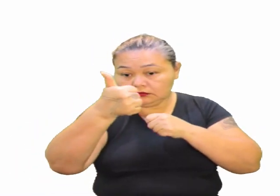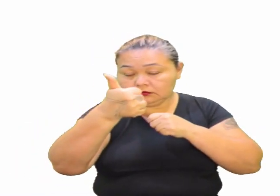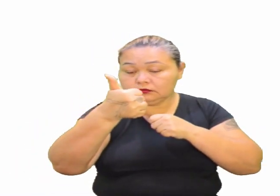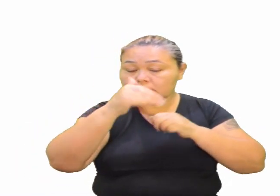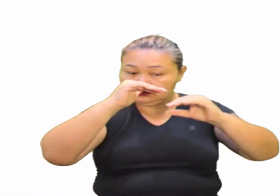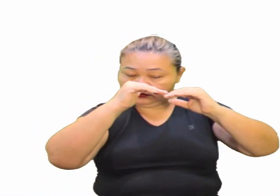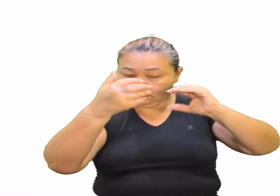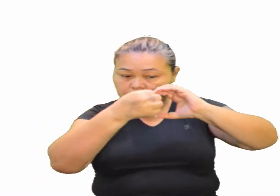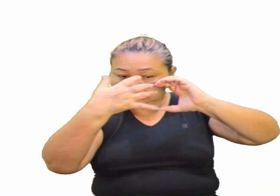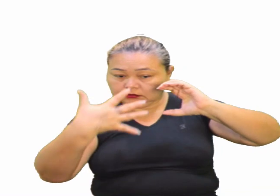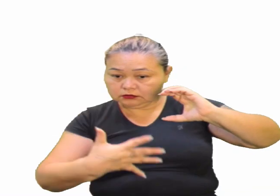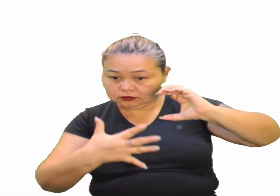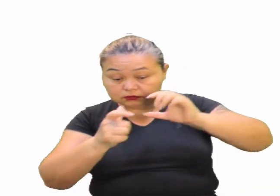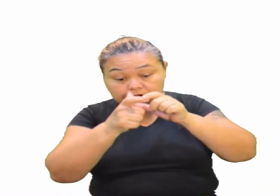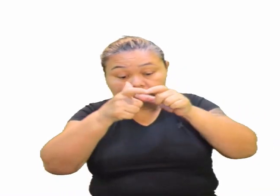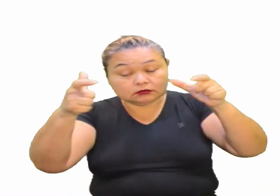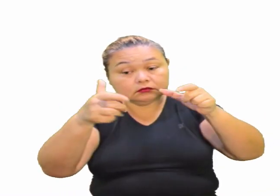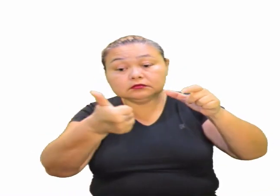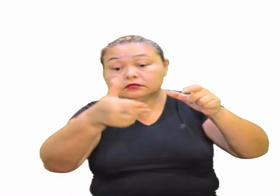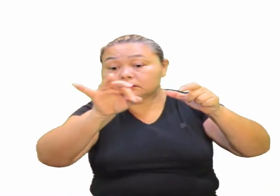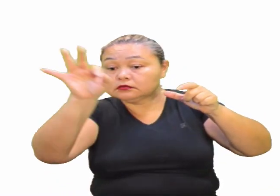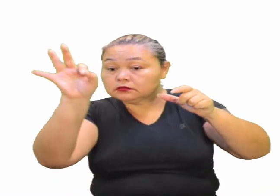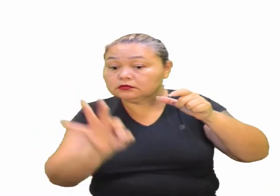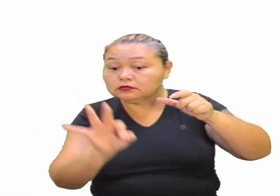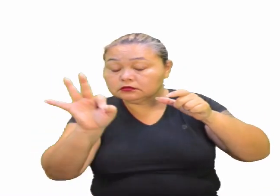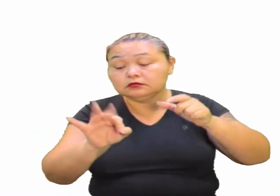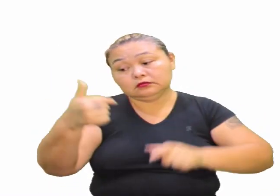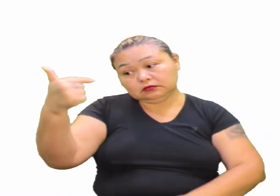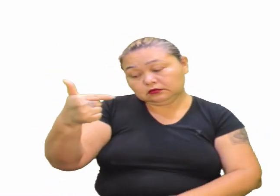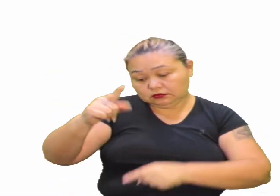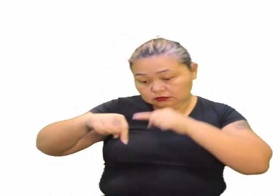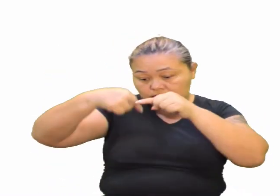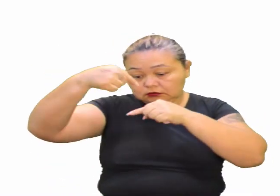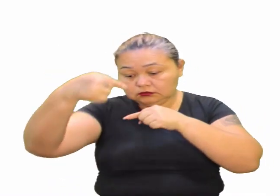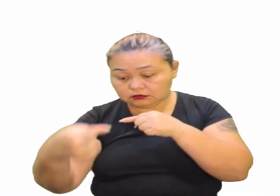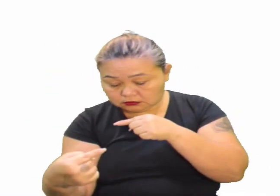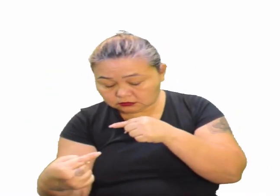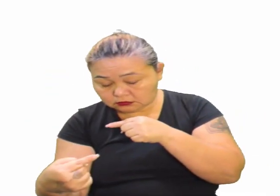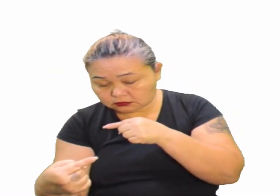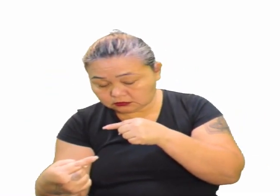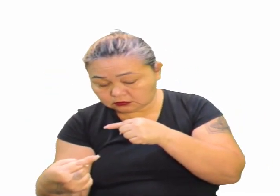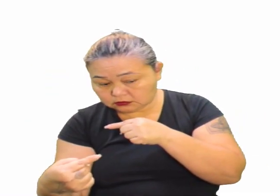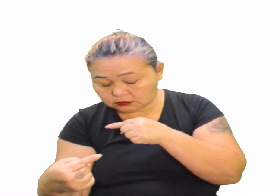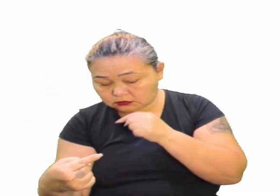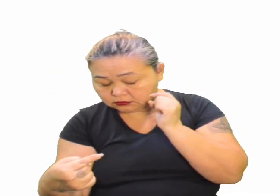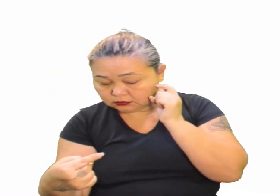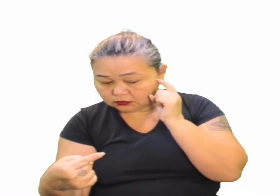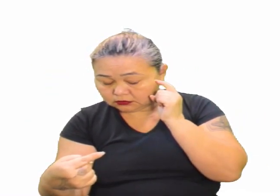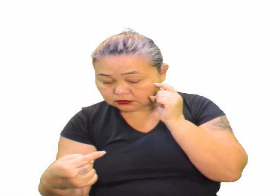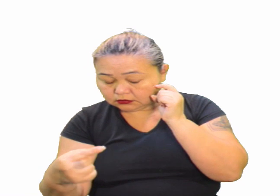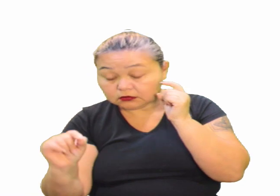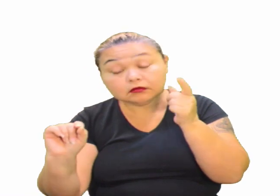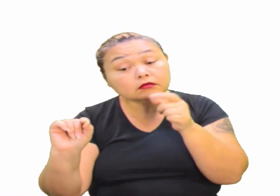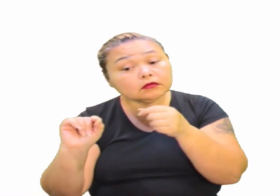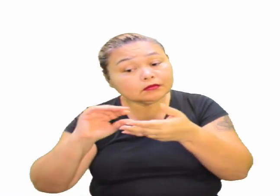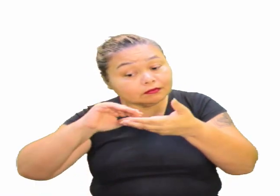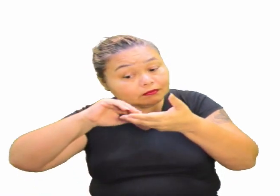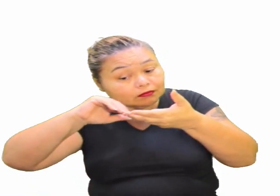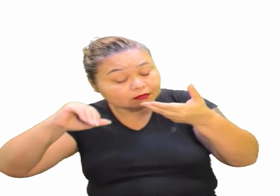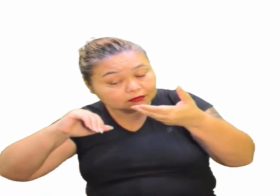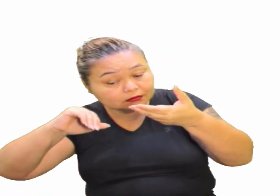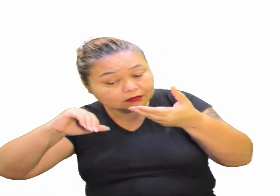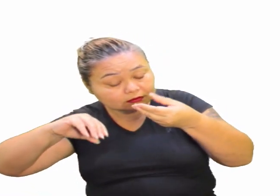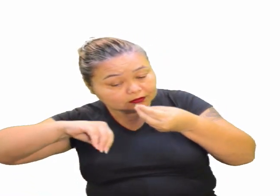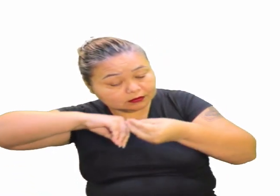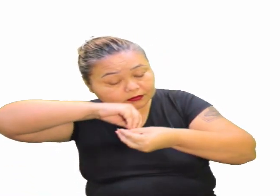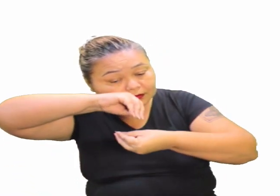uma característica prevalece 100%. E a segunda geração, o que foi suprimido na